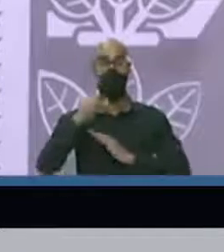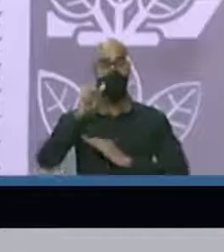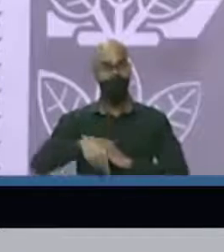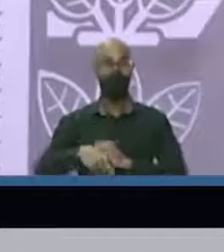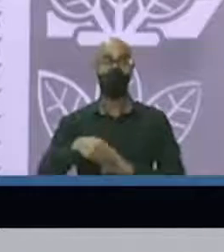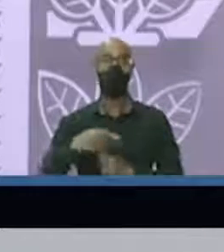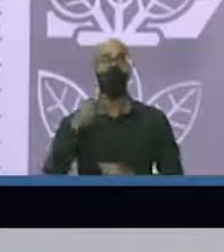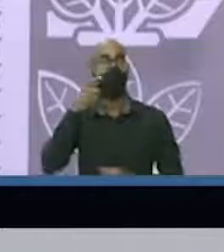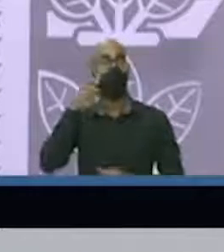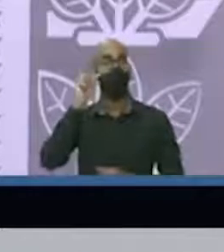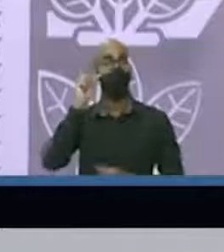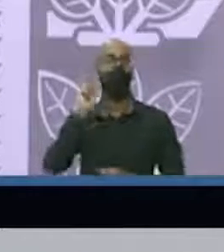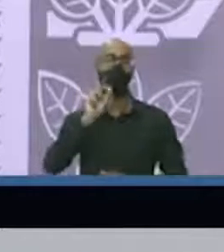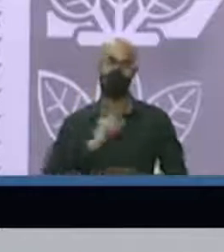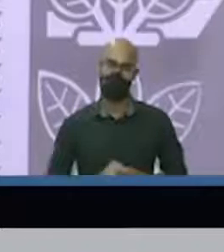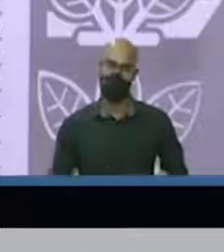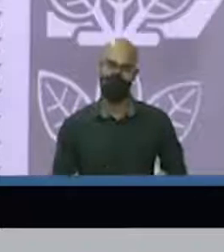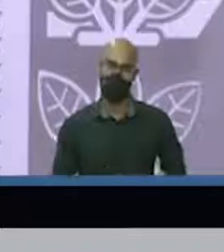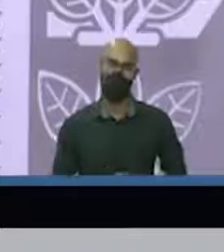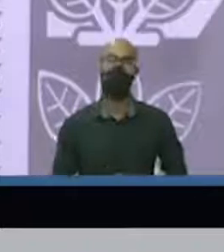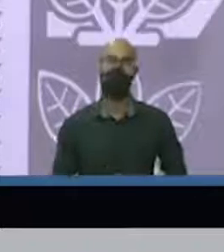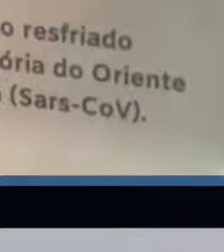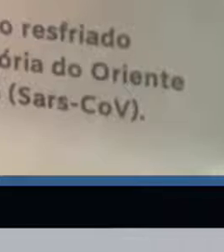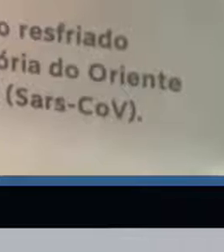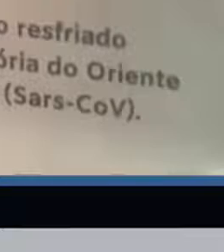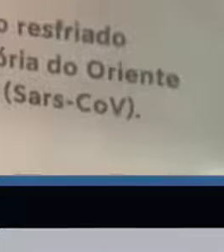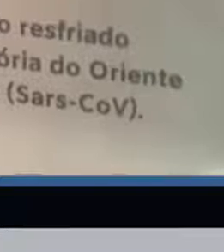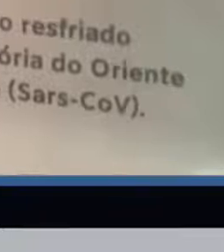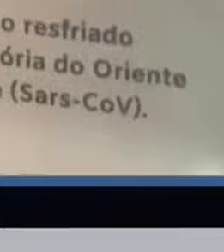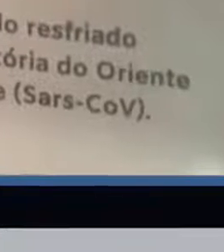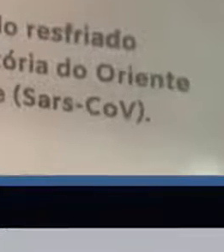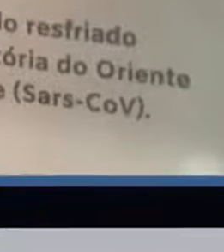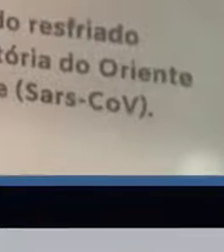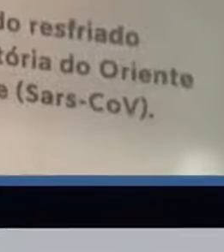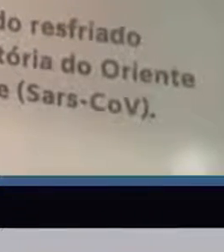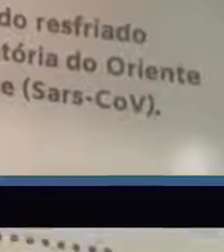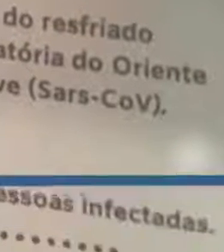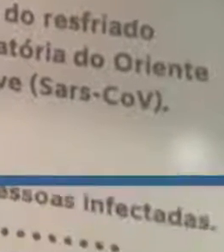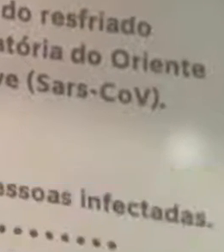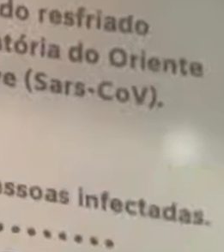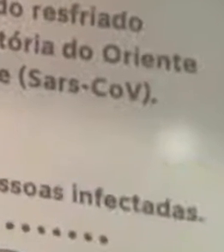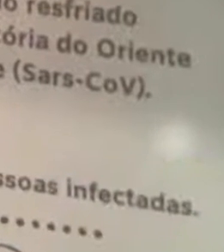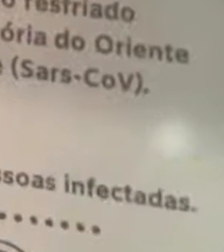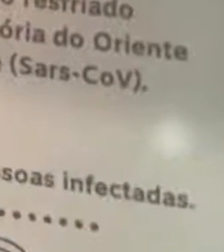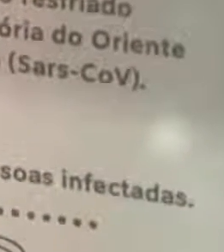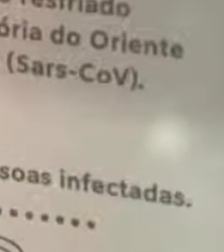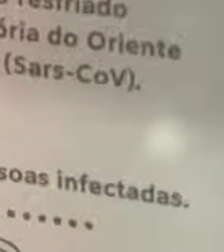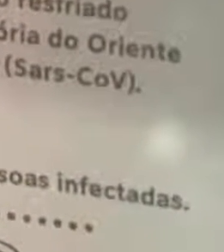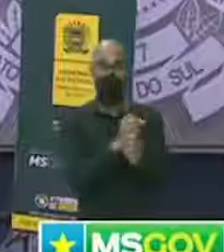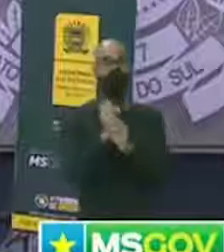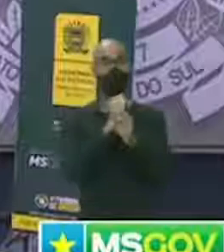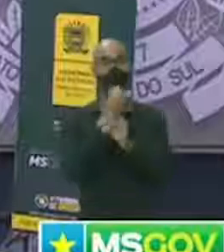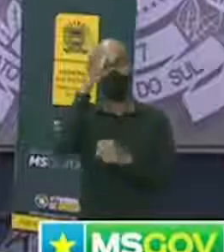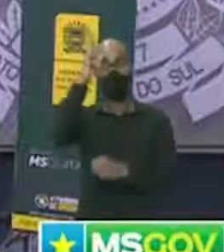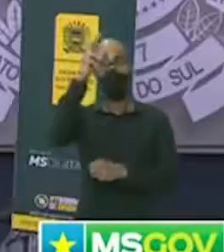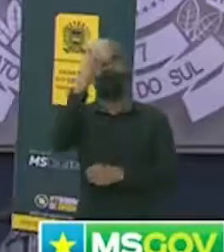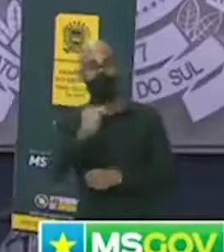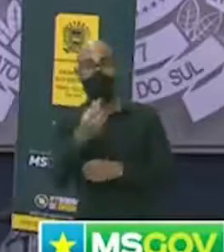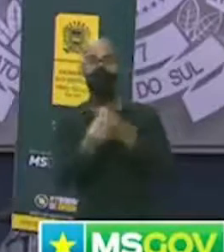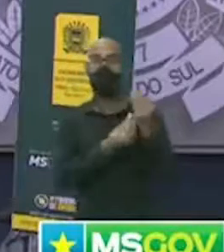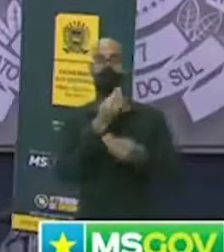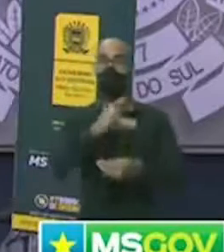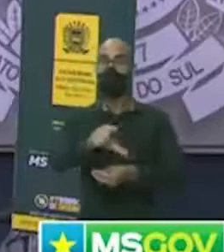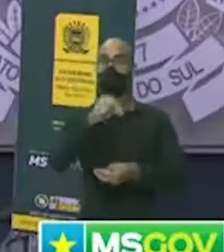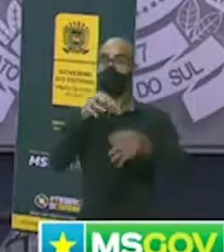A suspensão do toque de recolher, no entanto, não encerra alguns protocolos de biossegurança. Foi